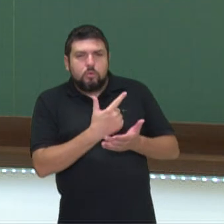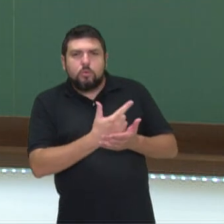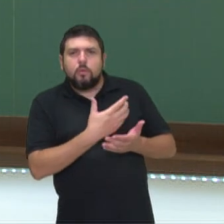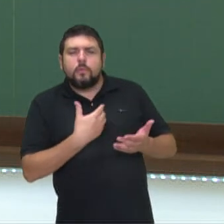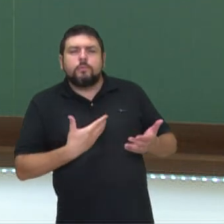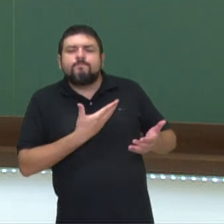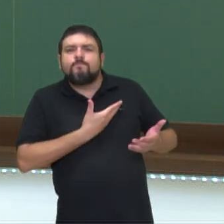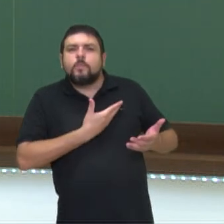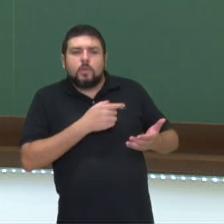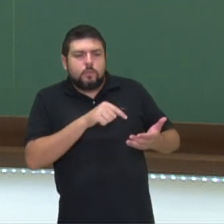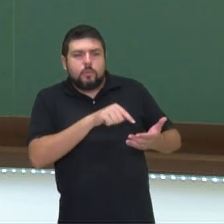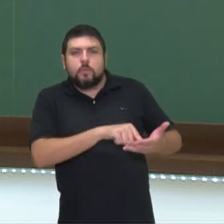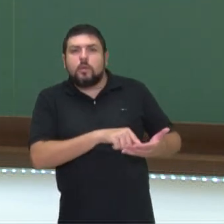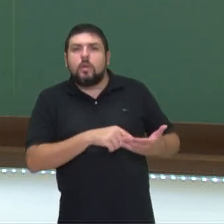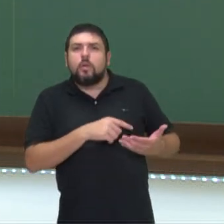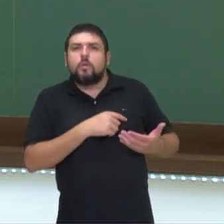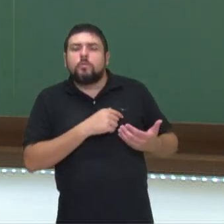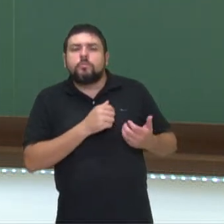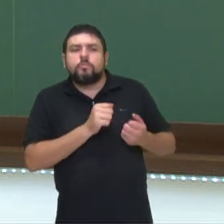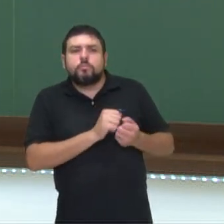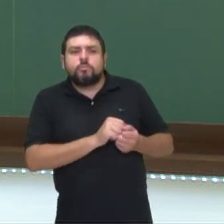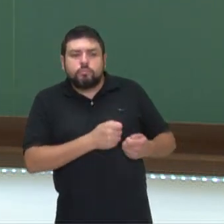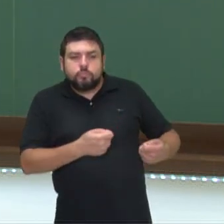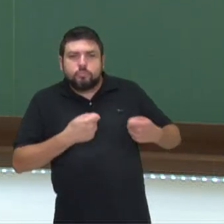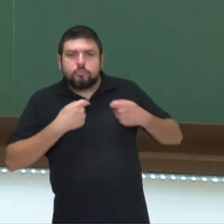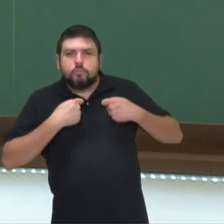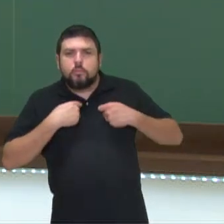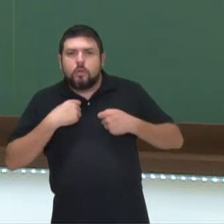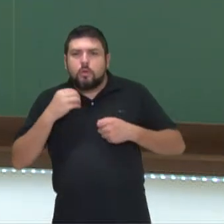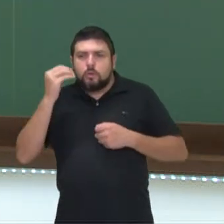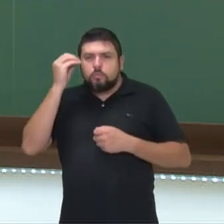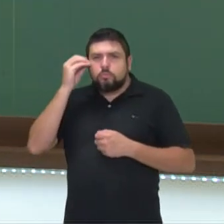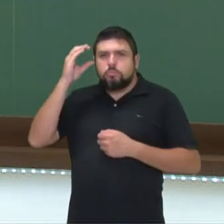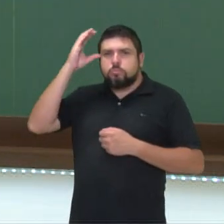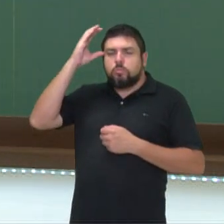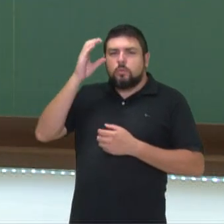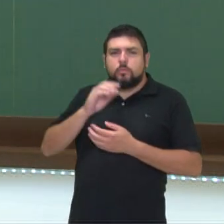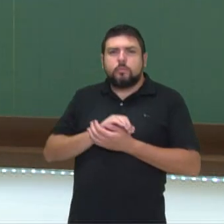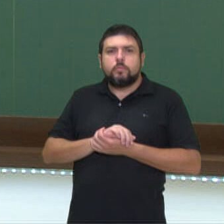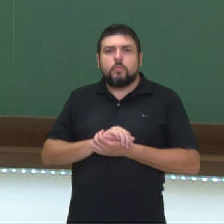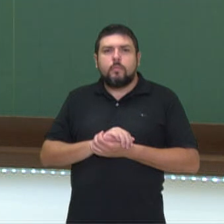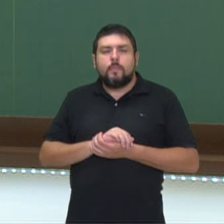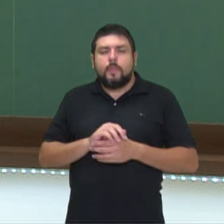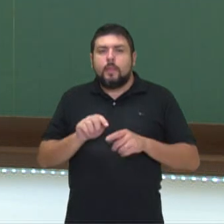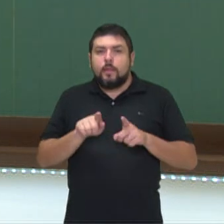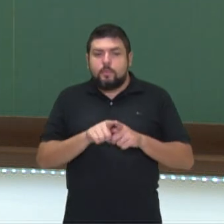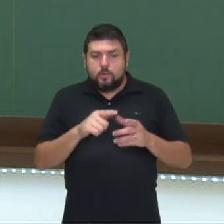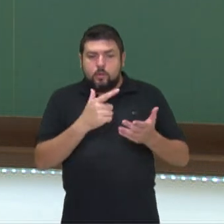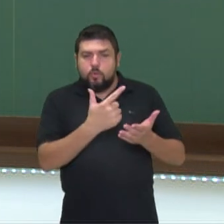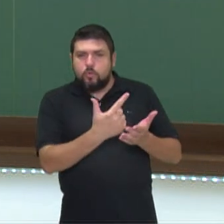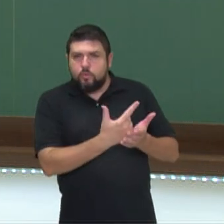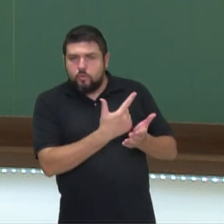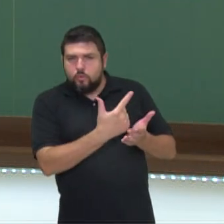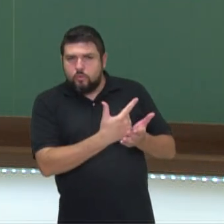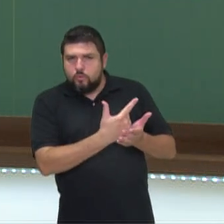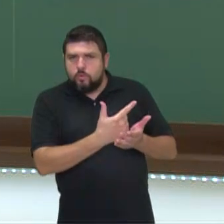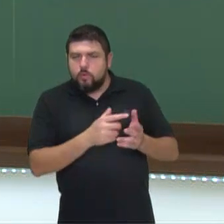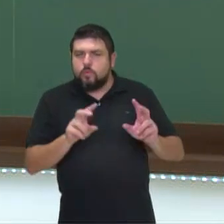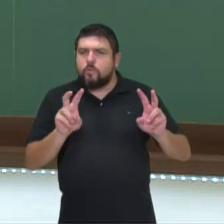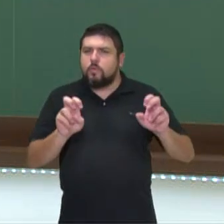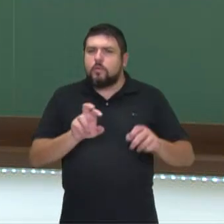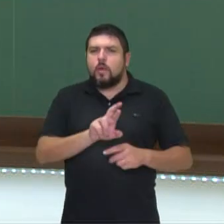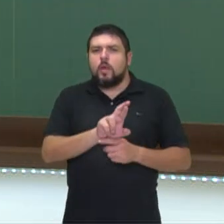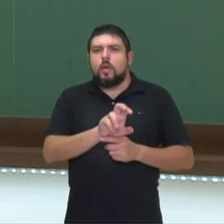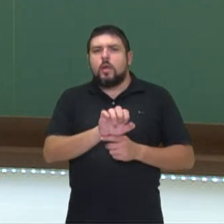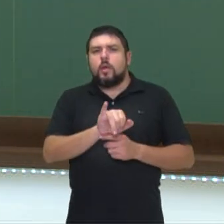diante de vários eventos. Inclusive, até falando sobre o livro, que era o que foi emprestado, a Reinações de Narizinho,